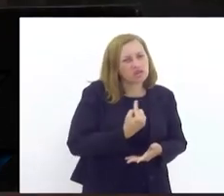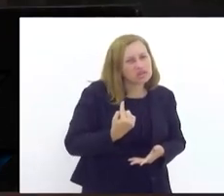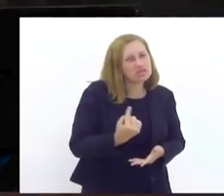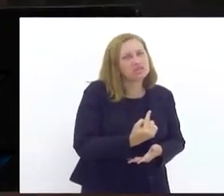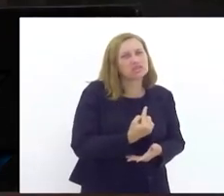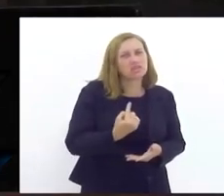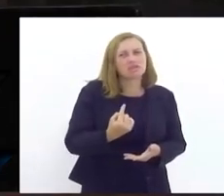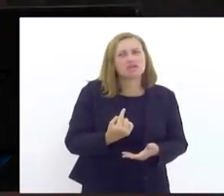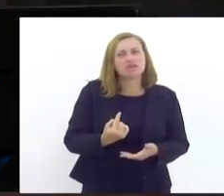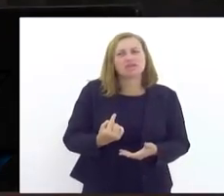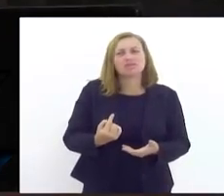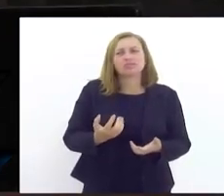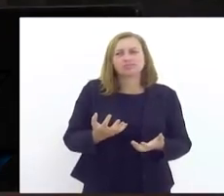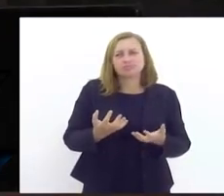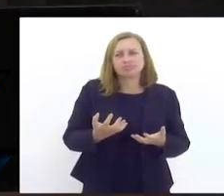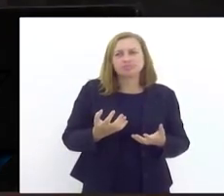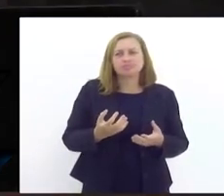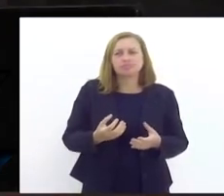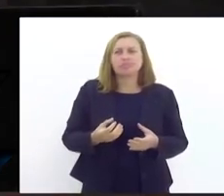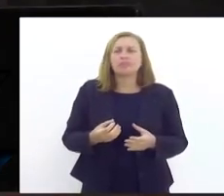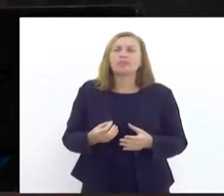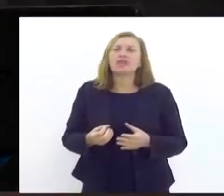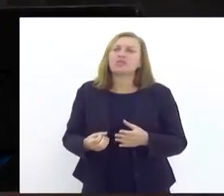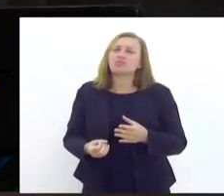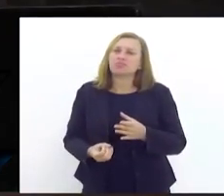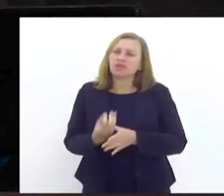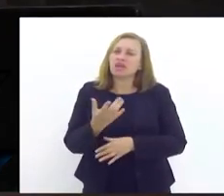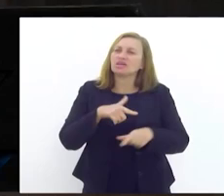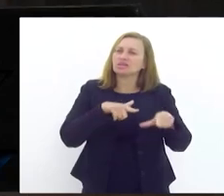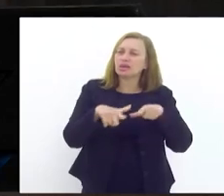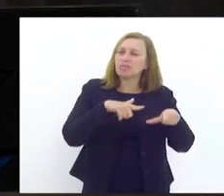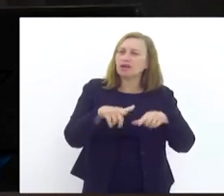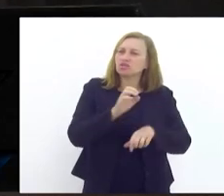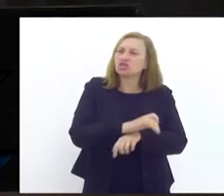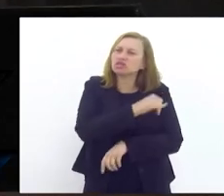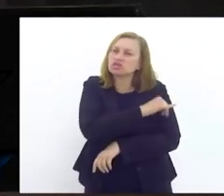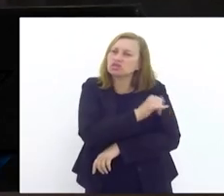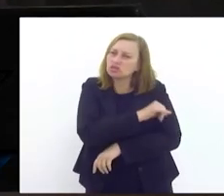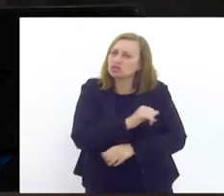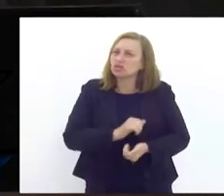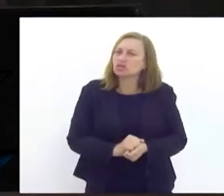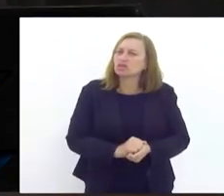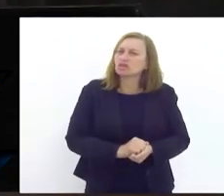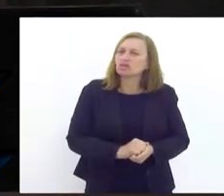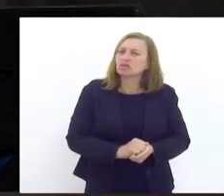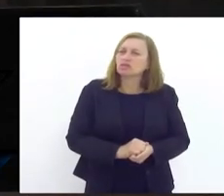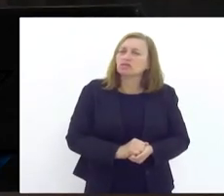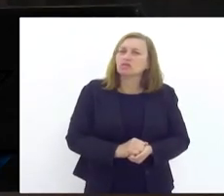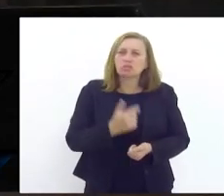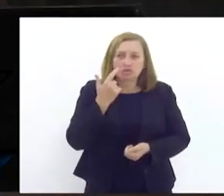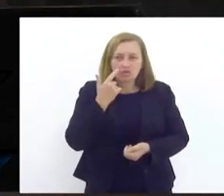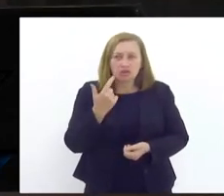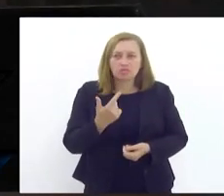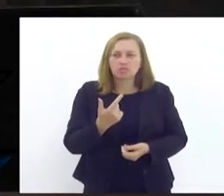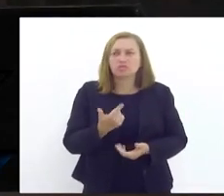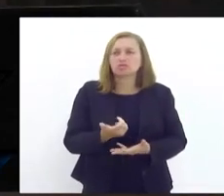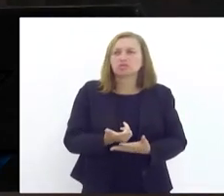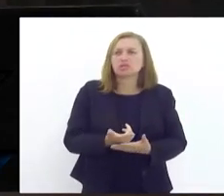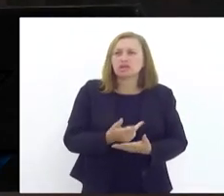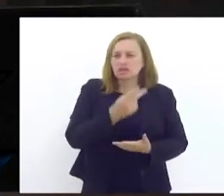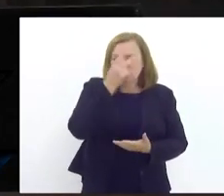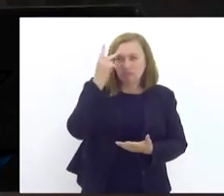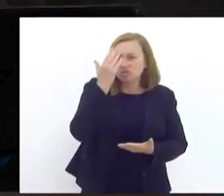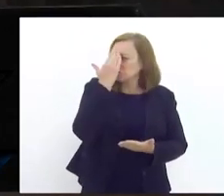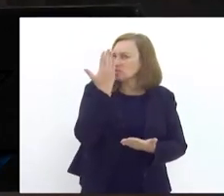tentamos empreender gerar emprego trabalhar decentemente no Rio de Janeiro muitas vezes enfrentamos quando saímos do Rio das pessoas que não